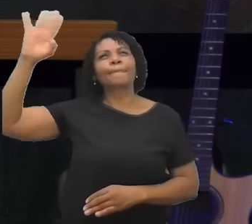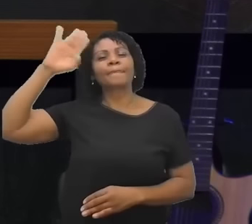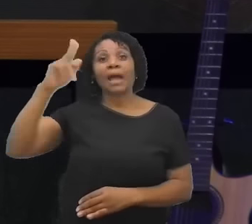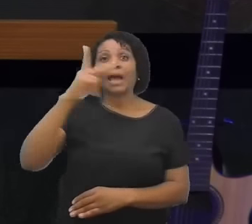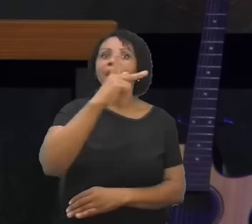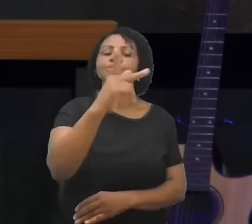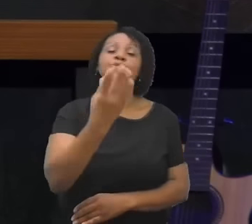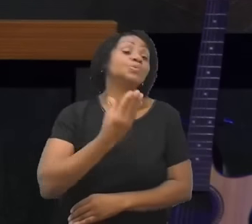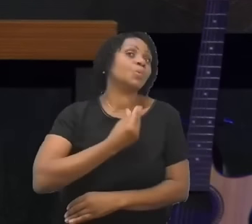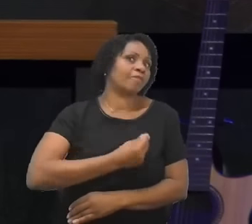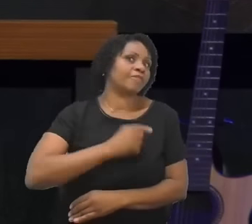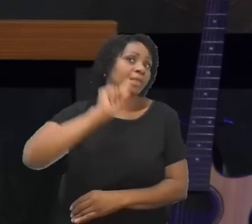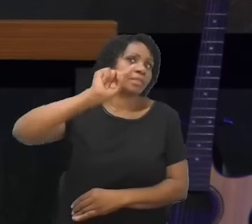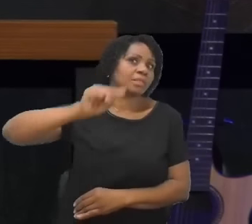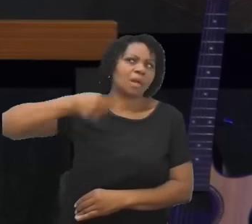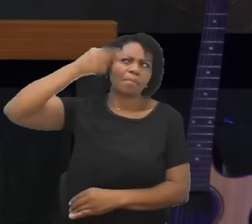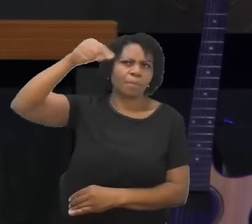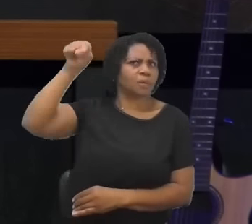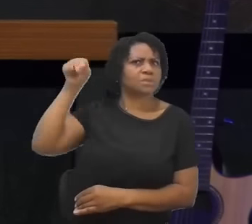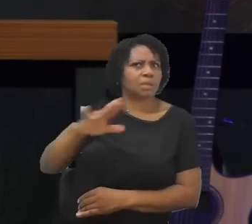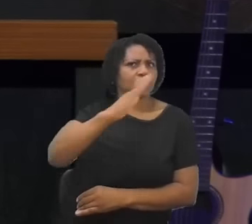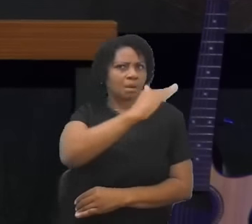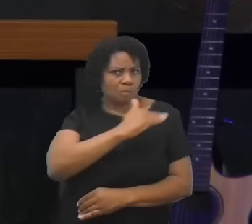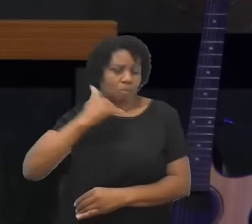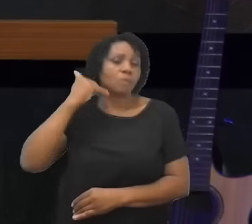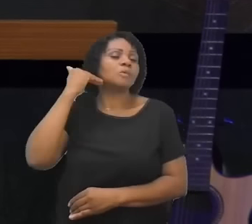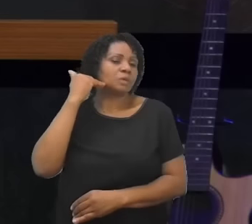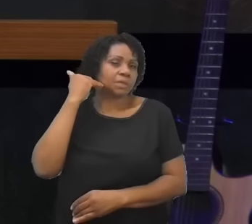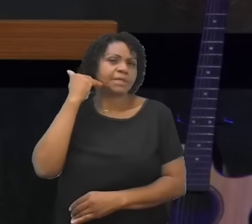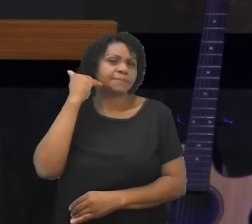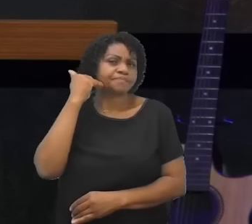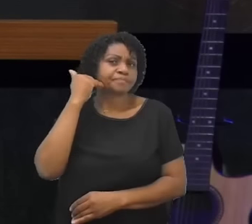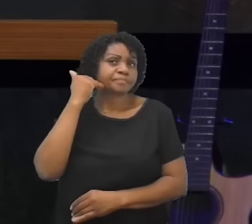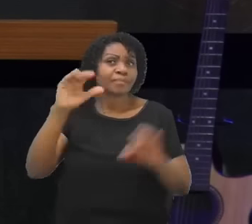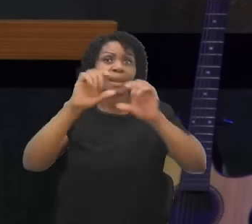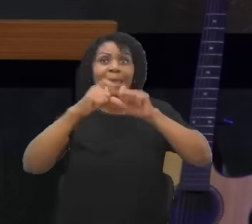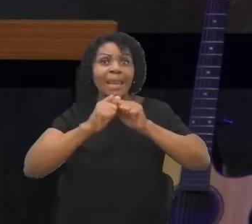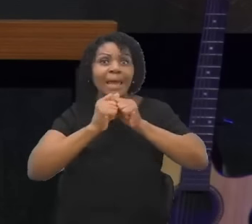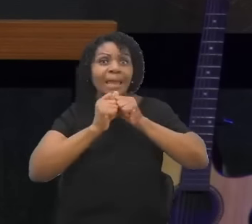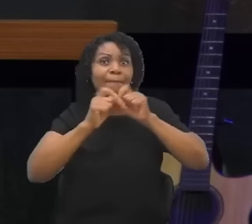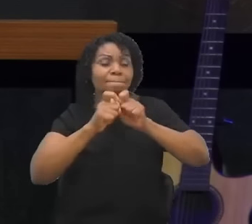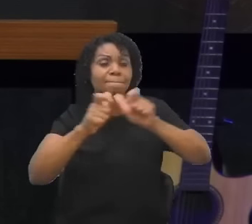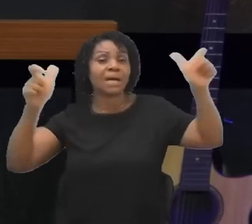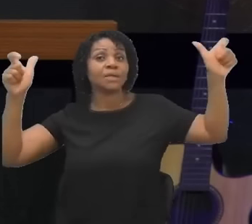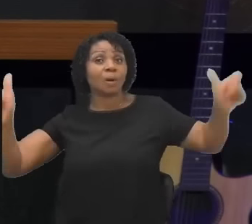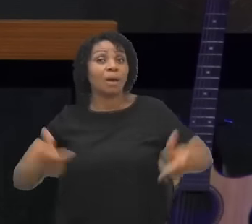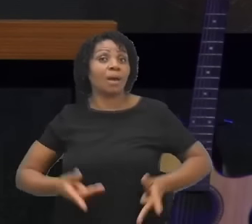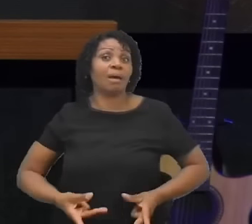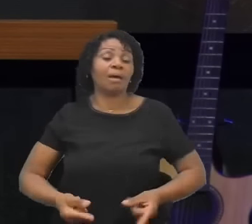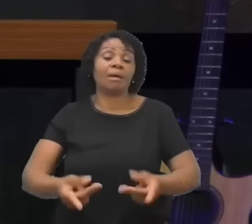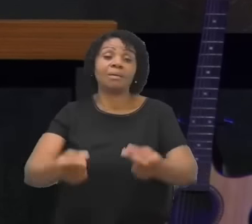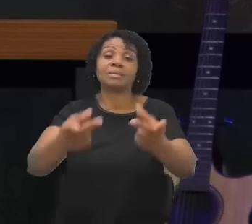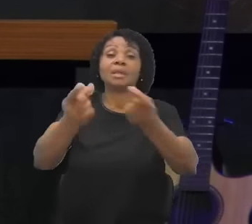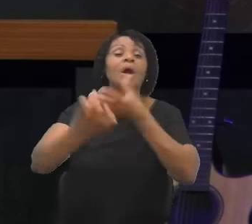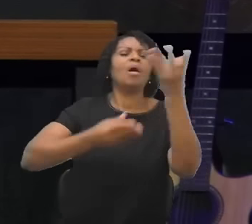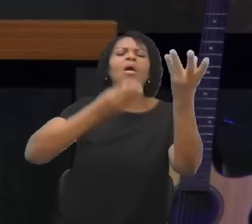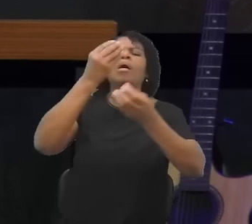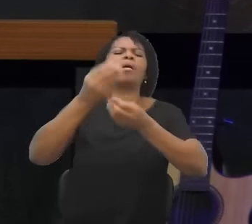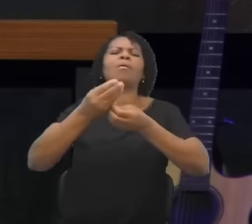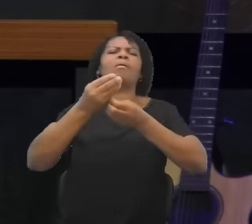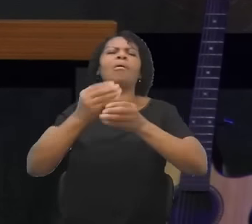tua vida, depois desta vida aqui que você está vivendo, é muito maior o tempo, porque é eternidade. E como vai ser